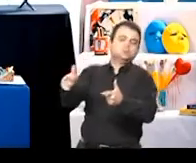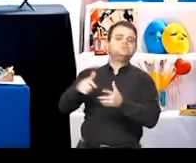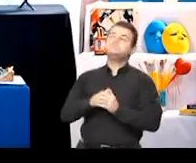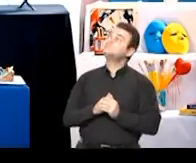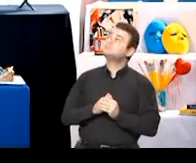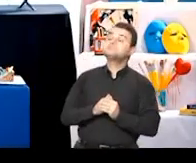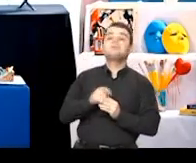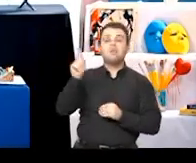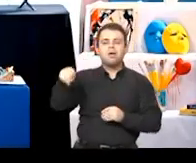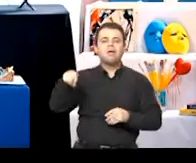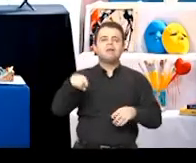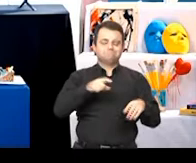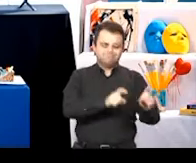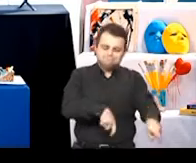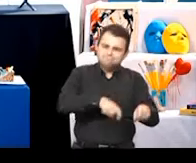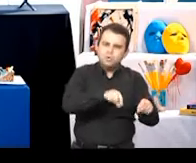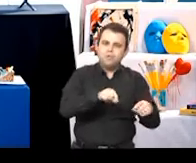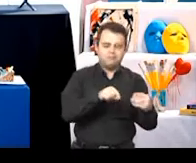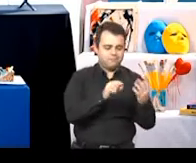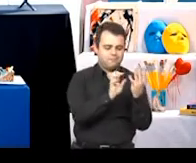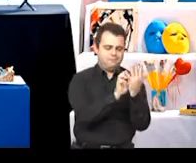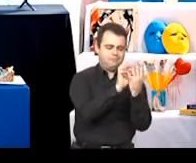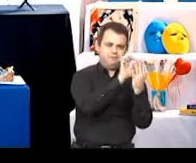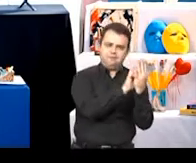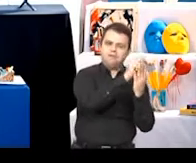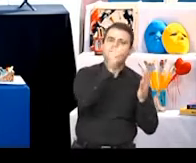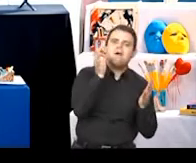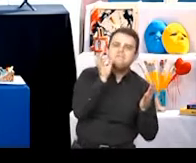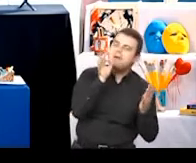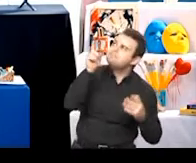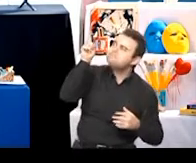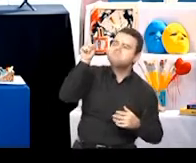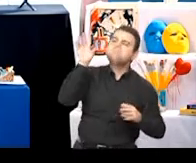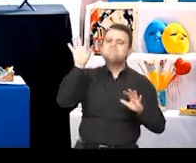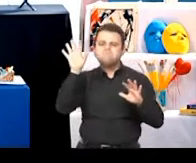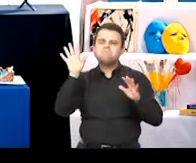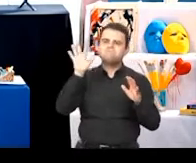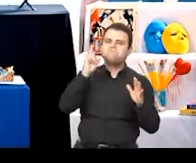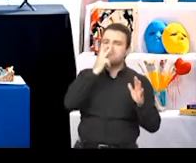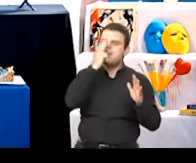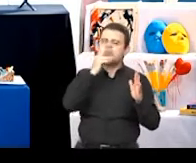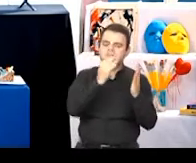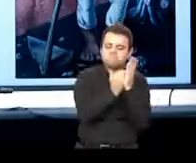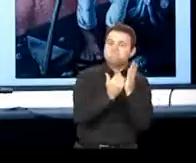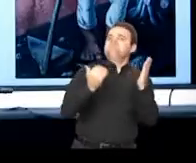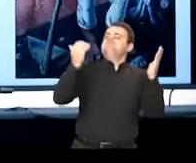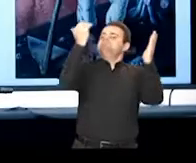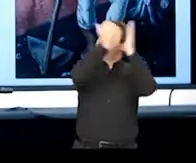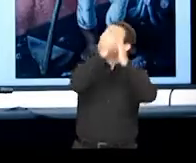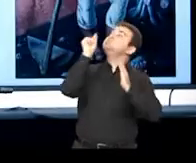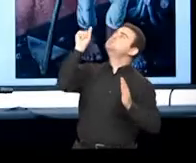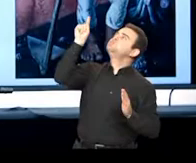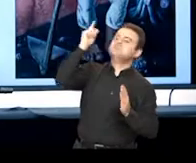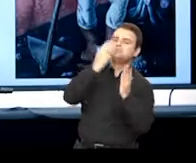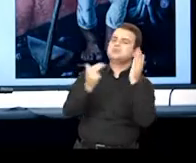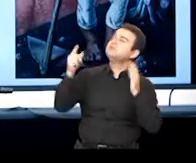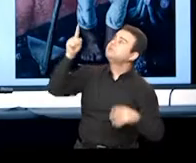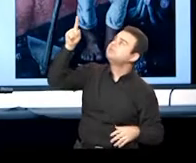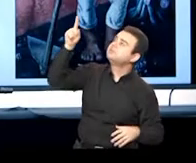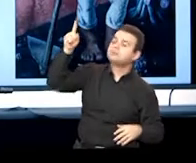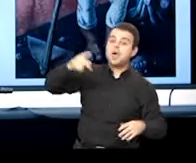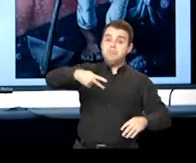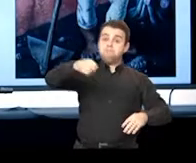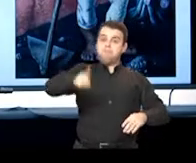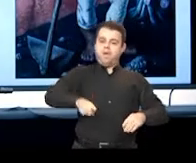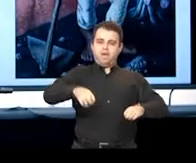Observem que, embora Portinari estilize um pouquinho a figura humana, por exemplo, ele exagera